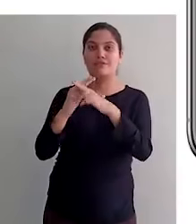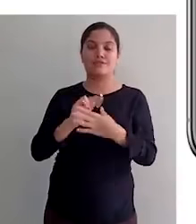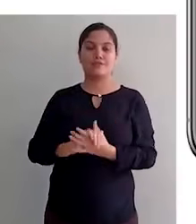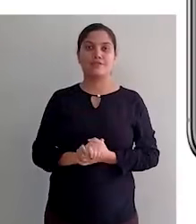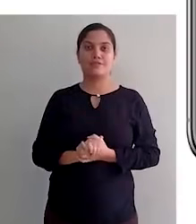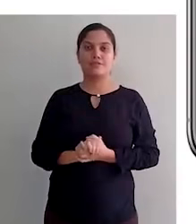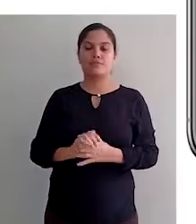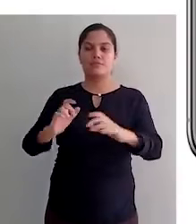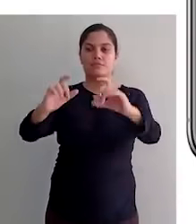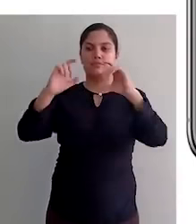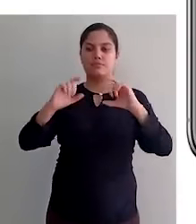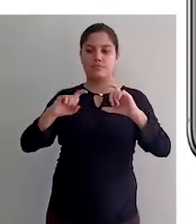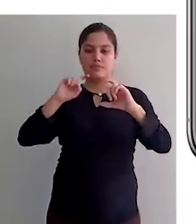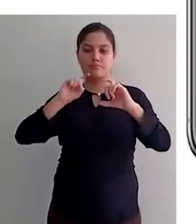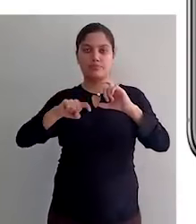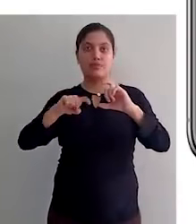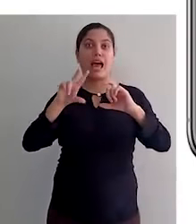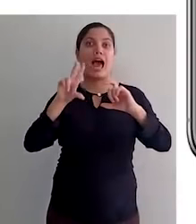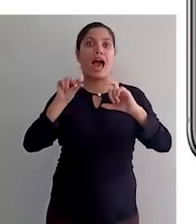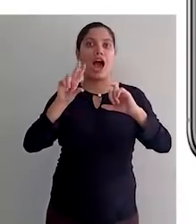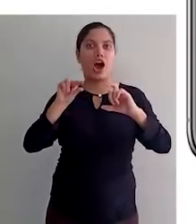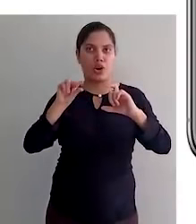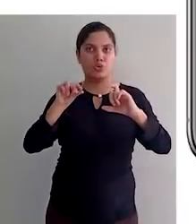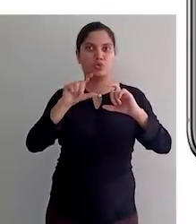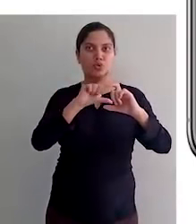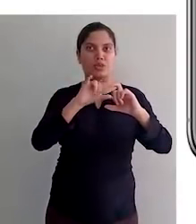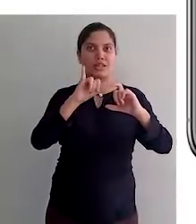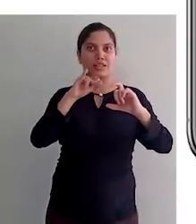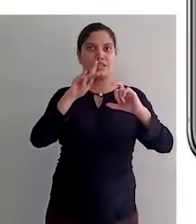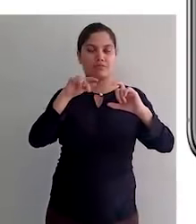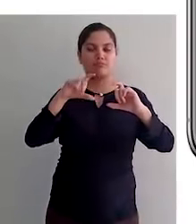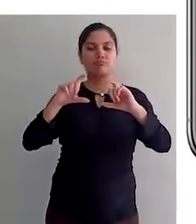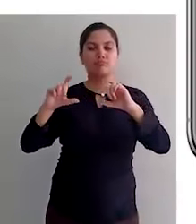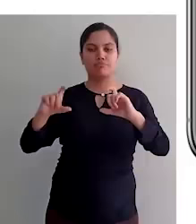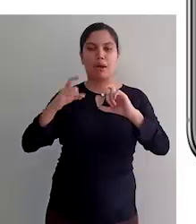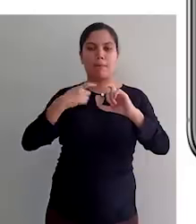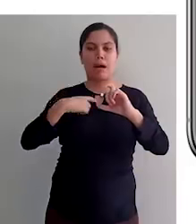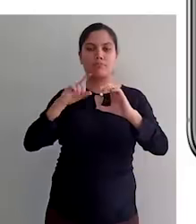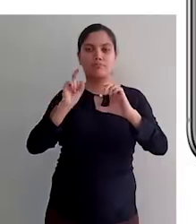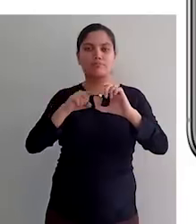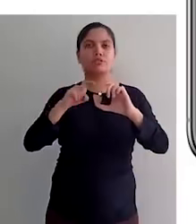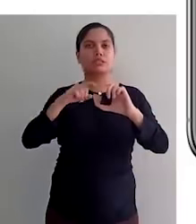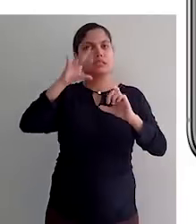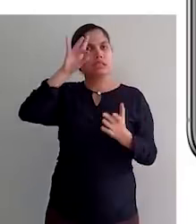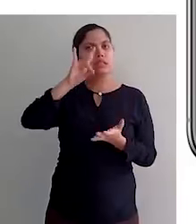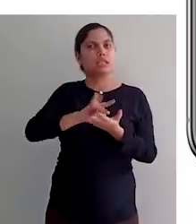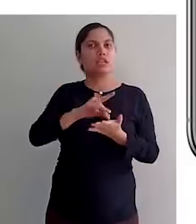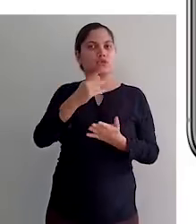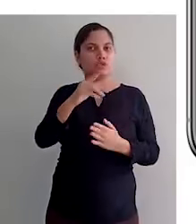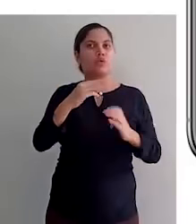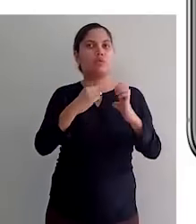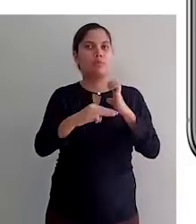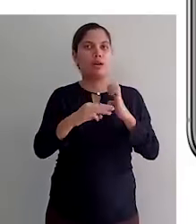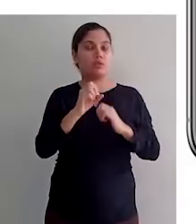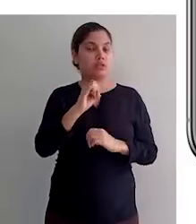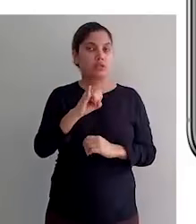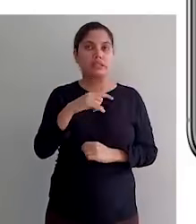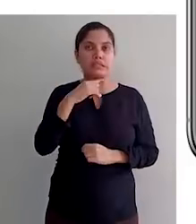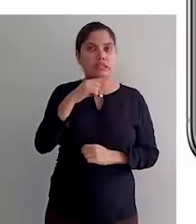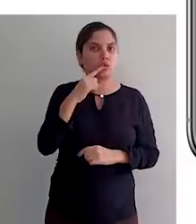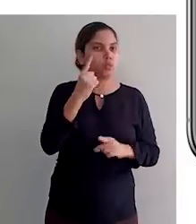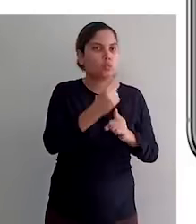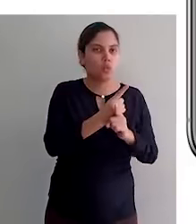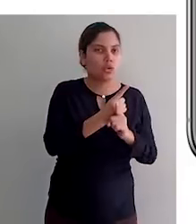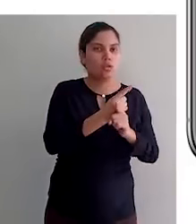Clique no link em azul, link para verificação de e-mail. Se não achar o e-mail, verifique